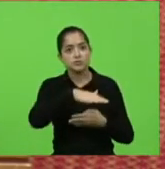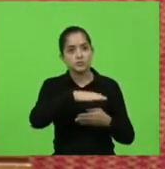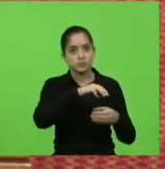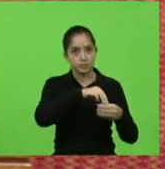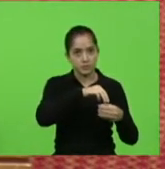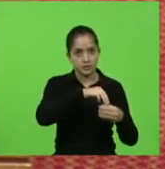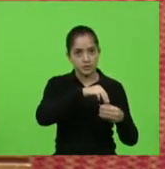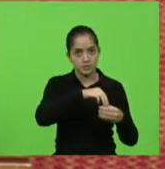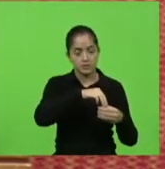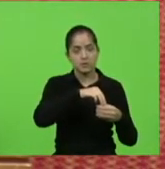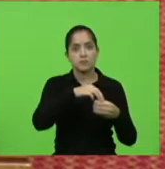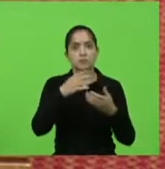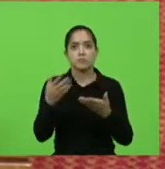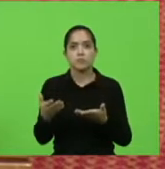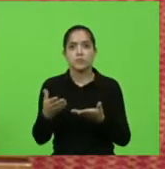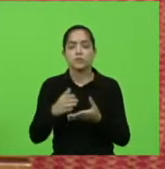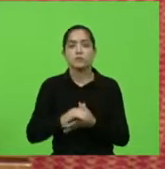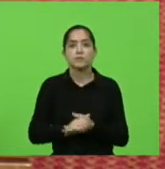aí junto